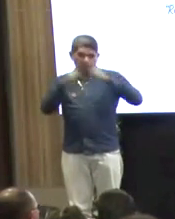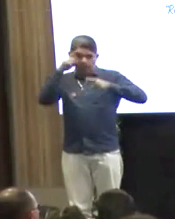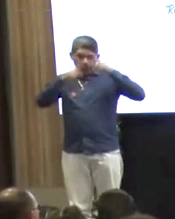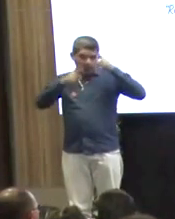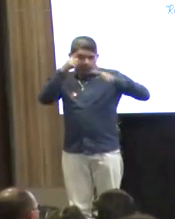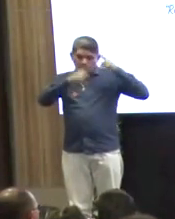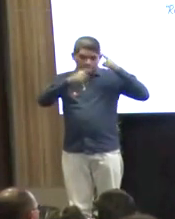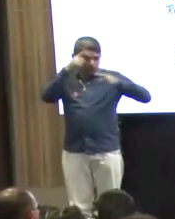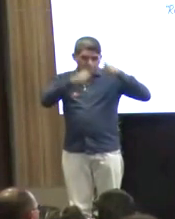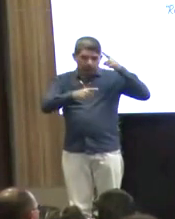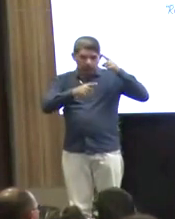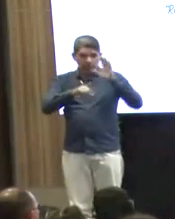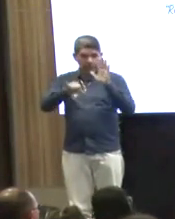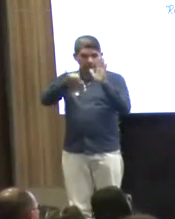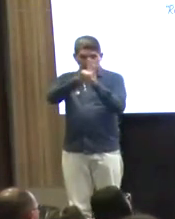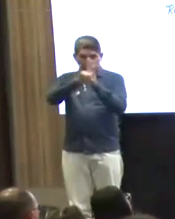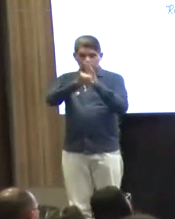identidade,